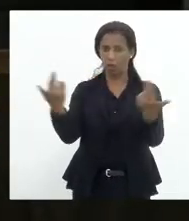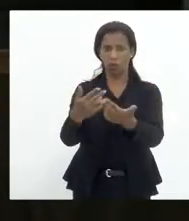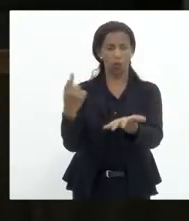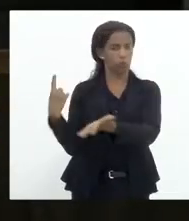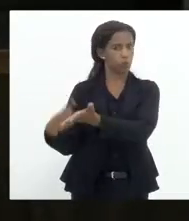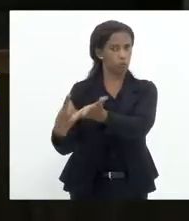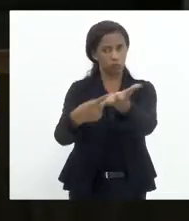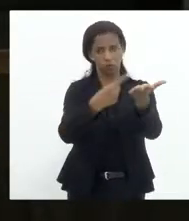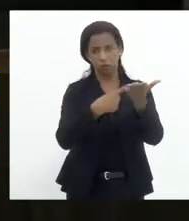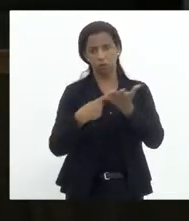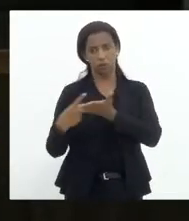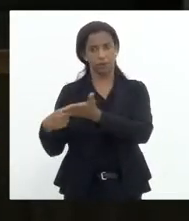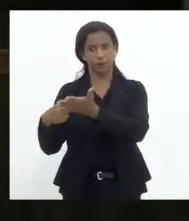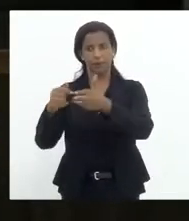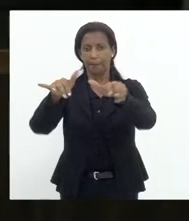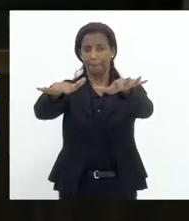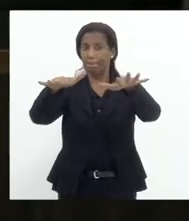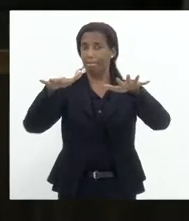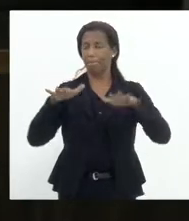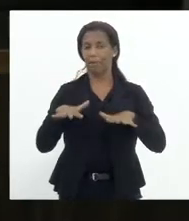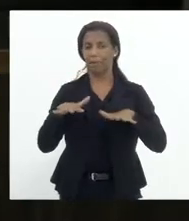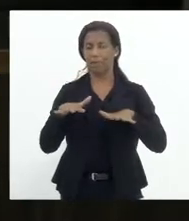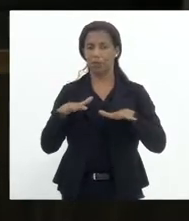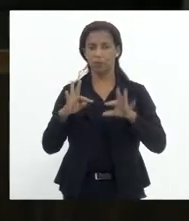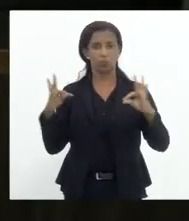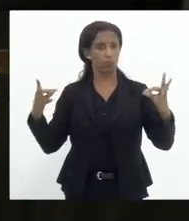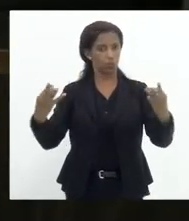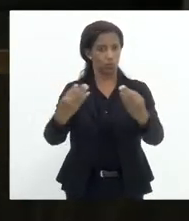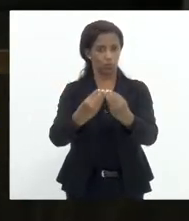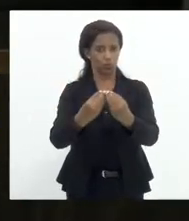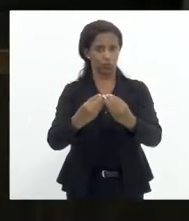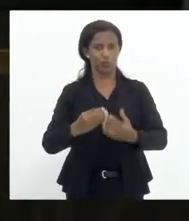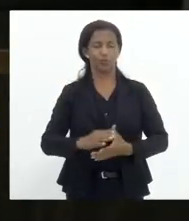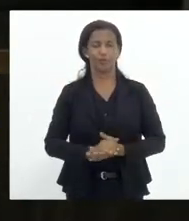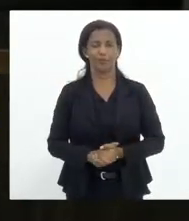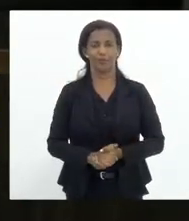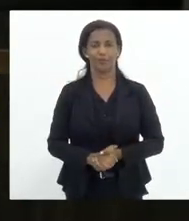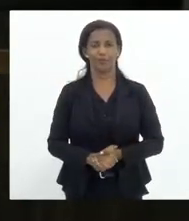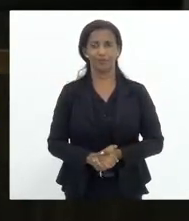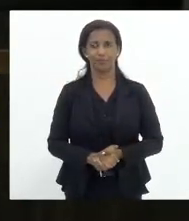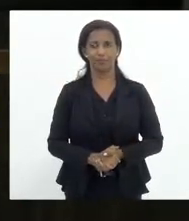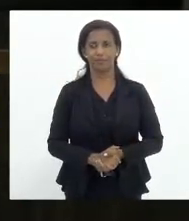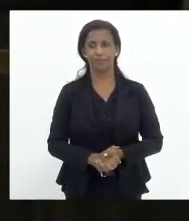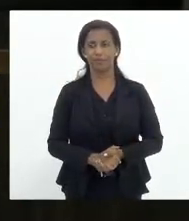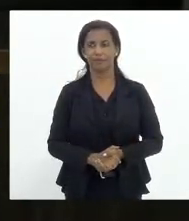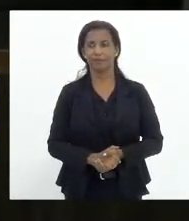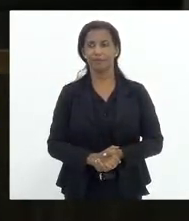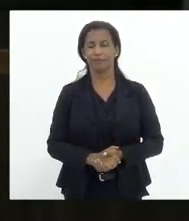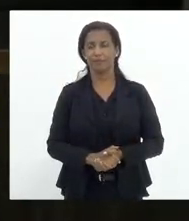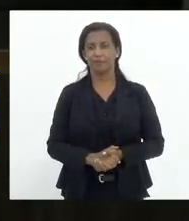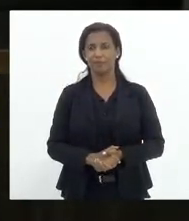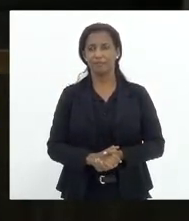um acordo é sendo construído no plenário Oi ok